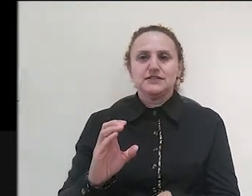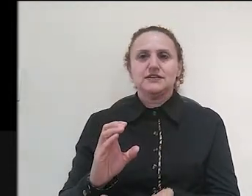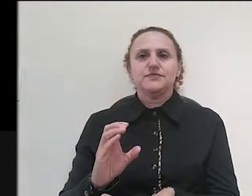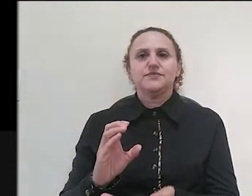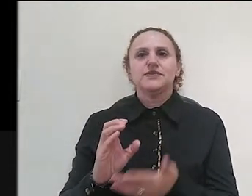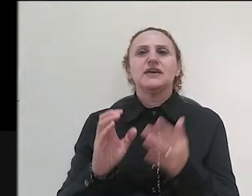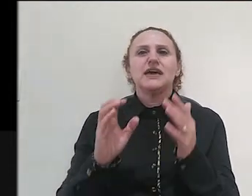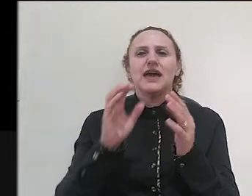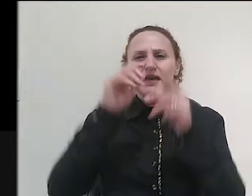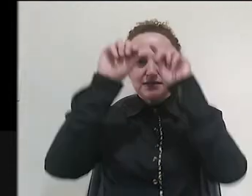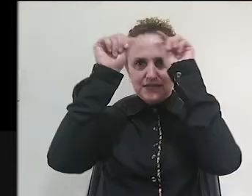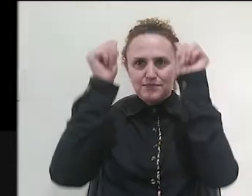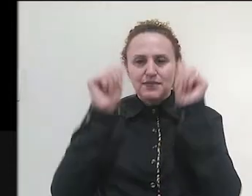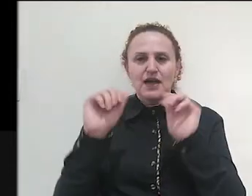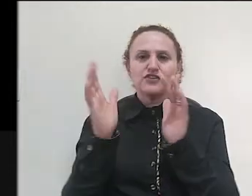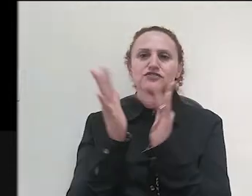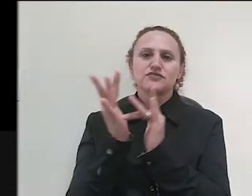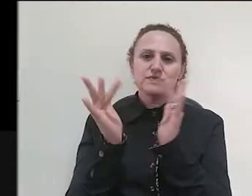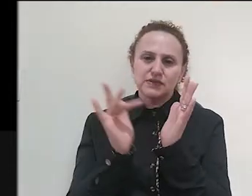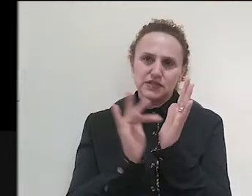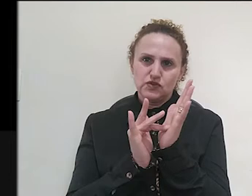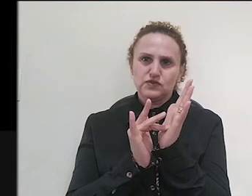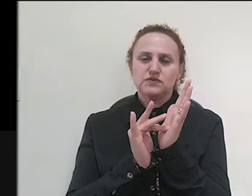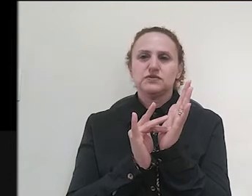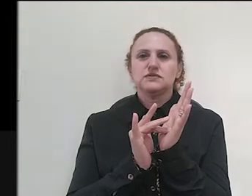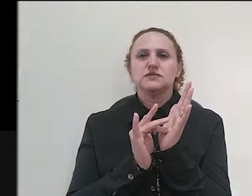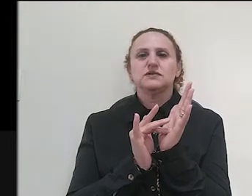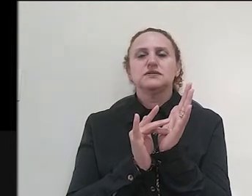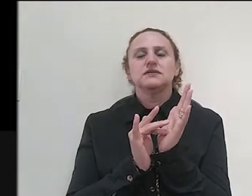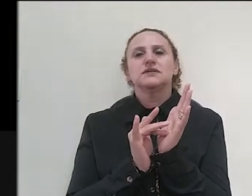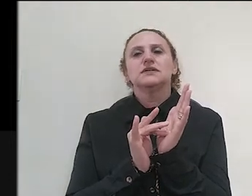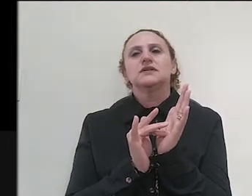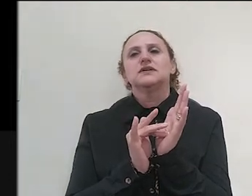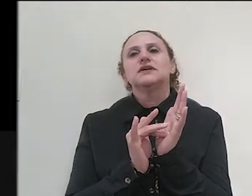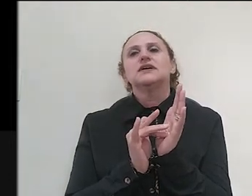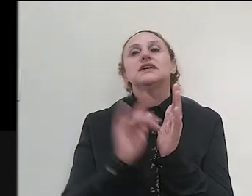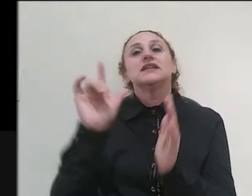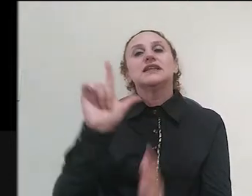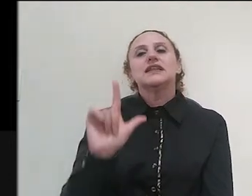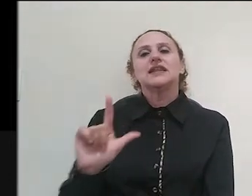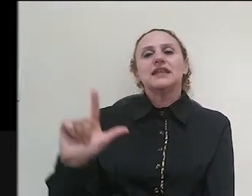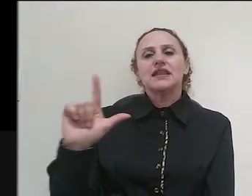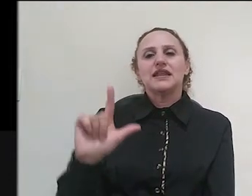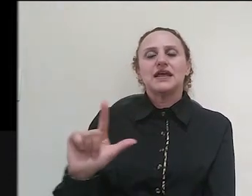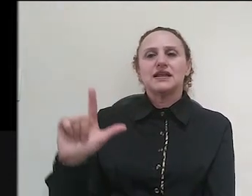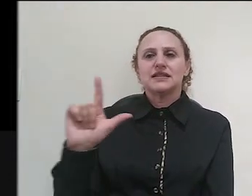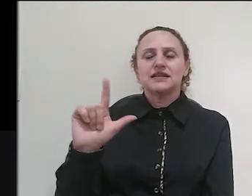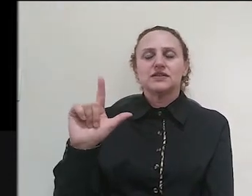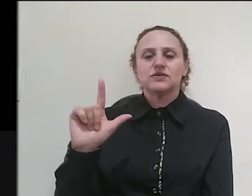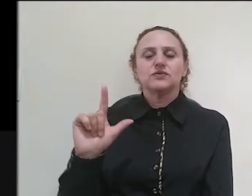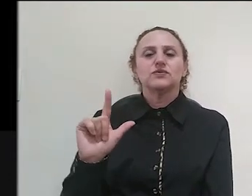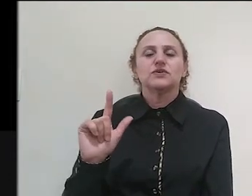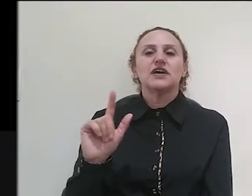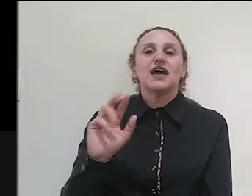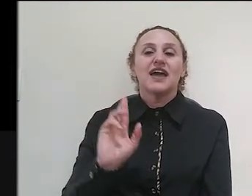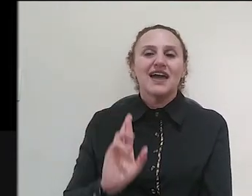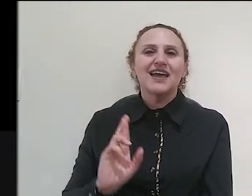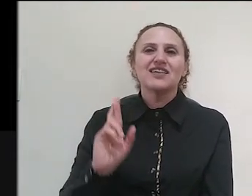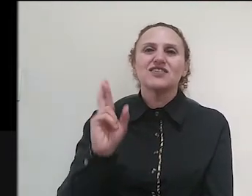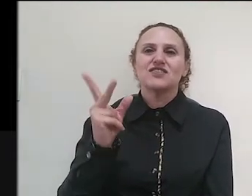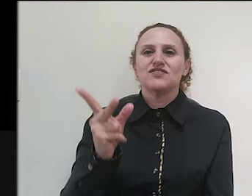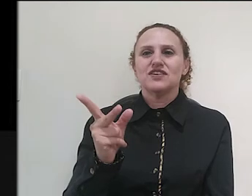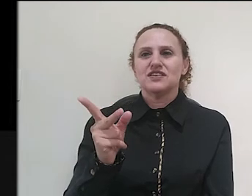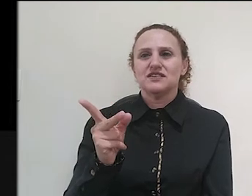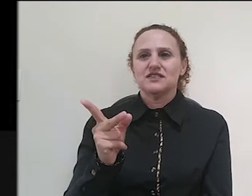essa intensidade do claro e do escuro para dar essa intensidade que na literatura vai vir de outras formas, né? A tentativa de